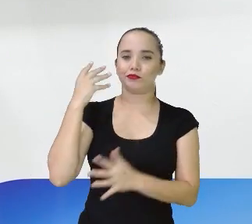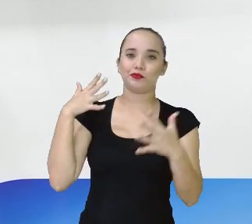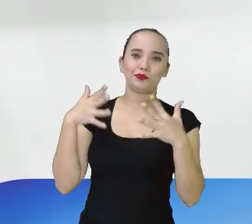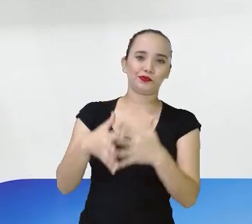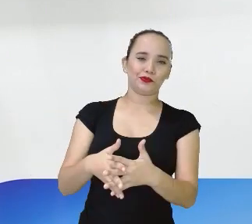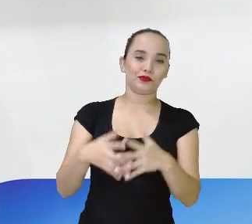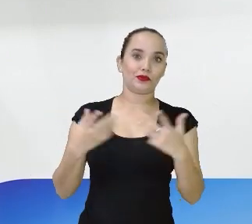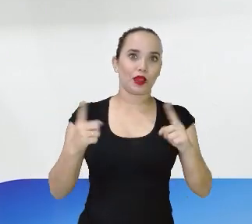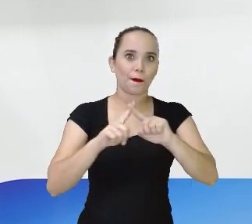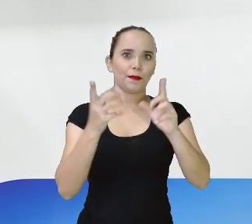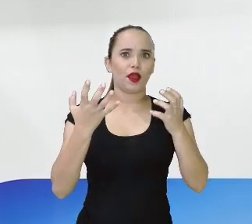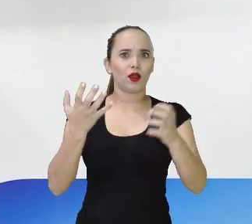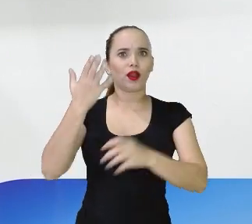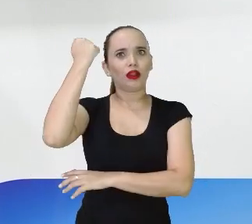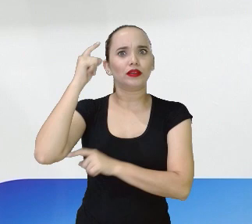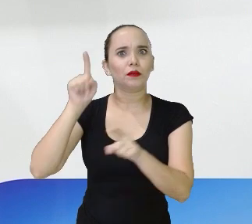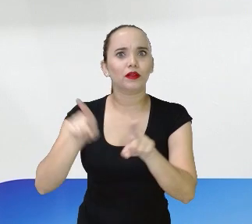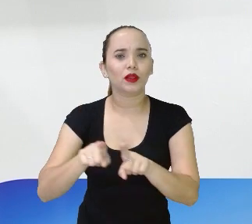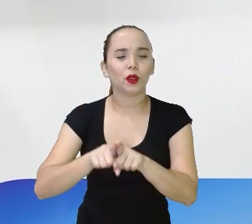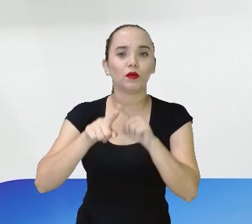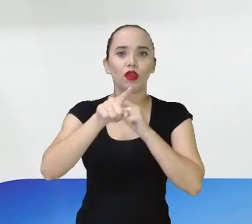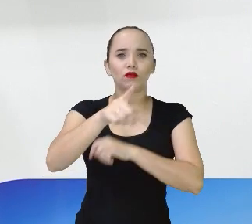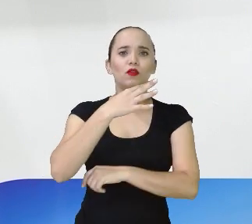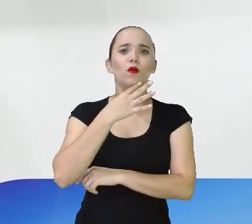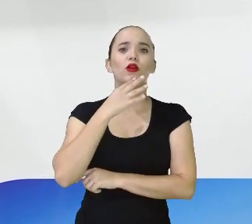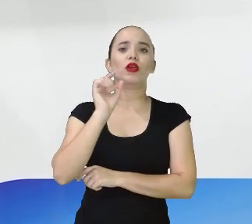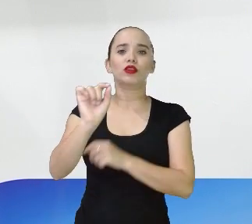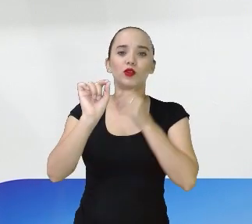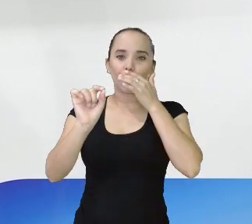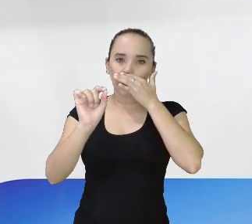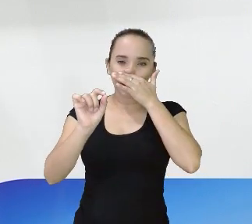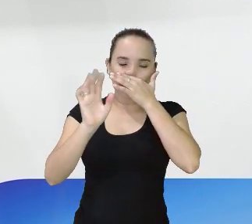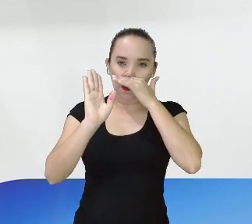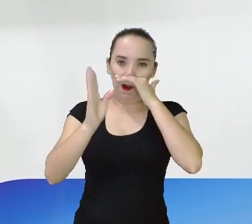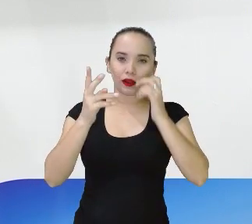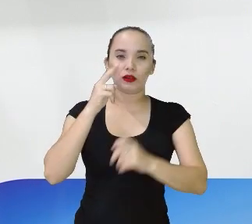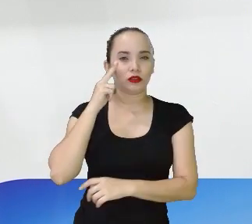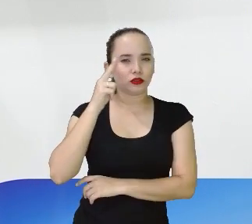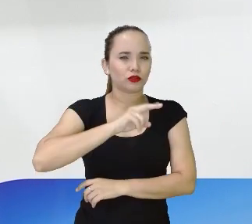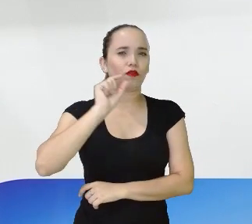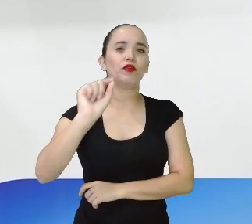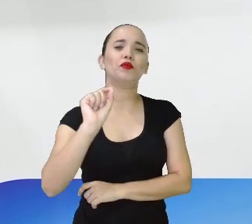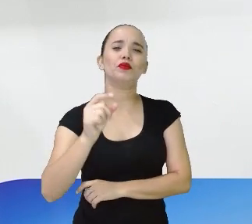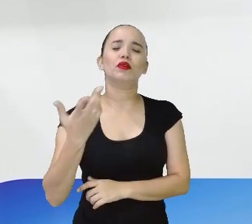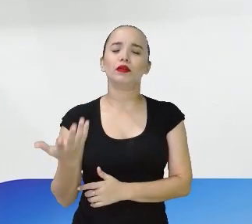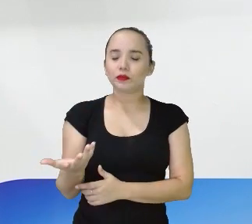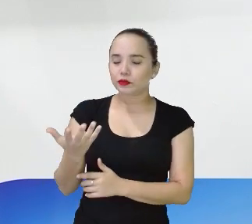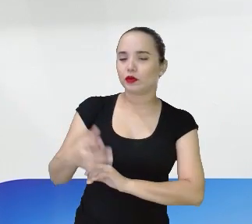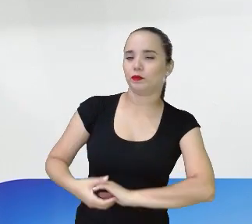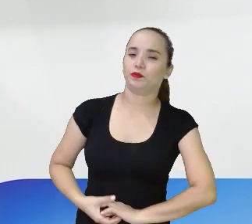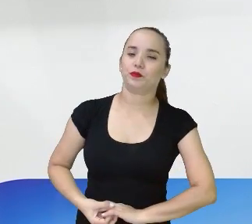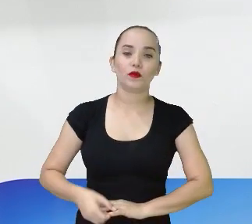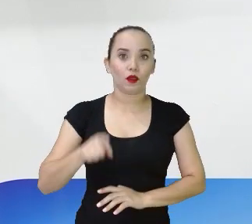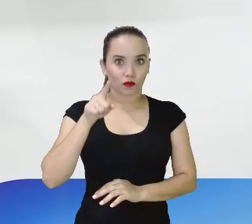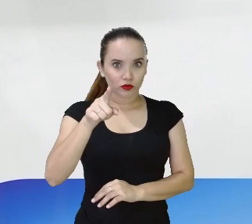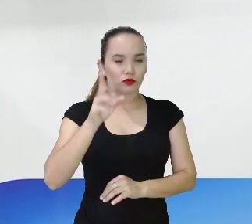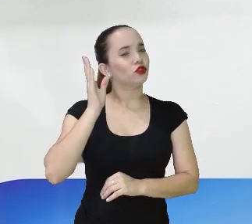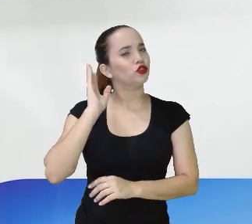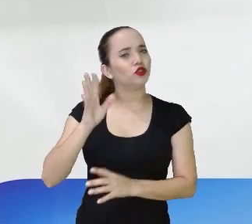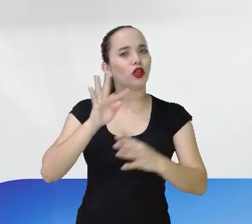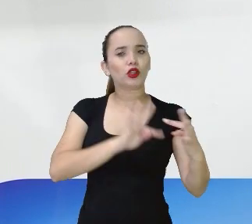que você conhece, o que foi que você já viu. O Jaziel disse que entrou na torre aí. E você? De todos